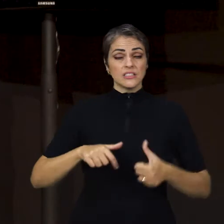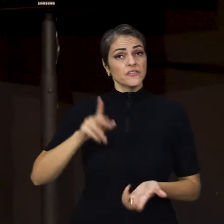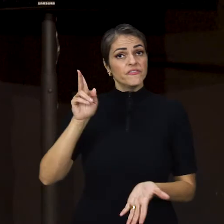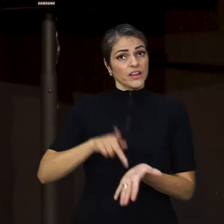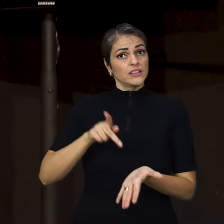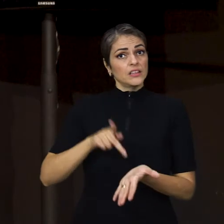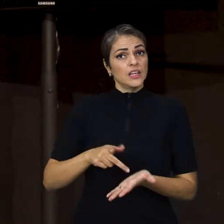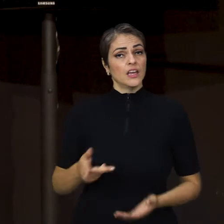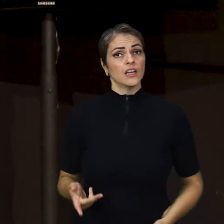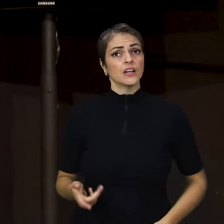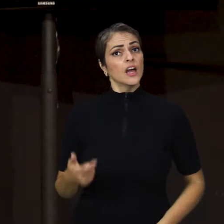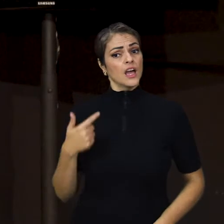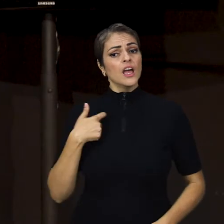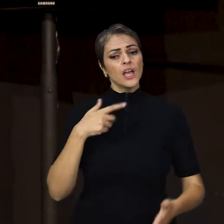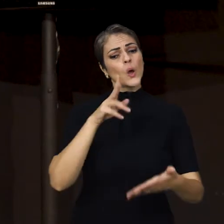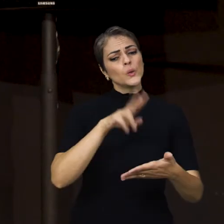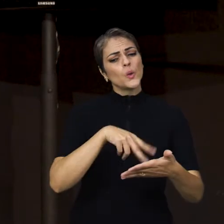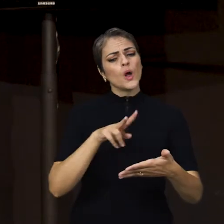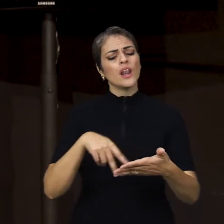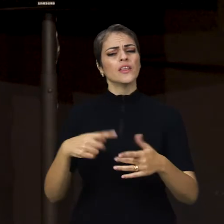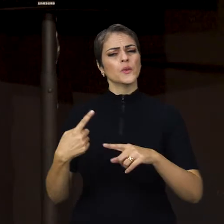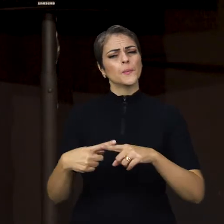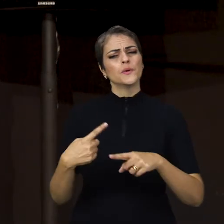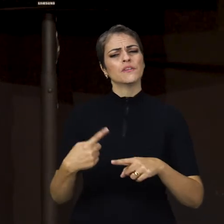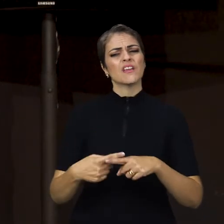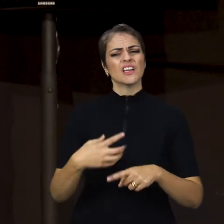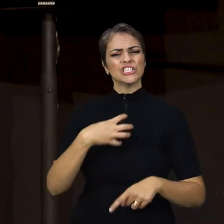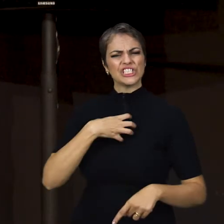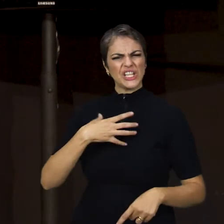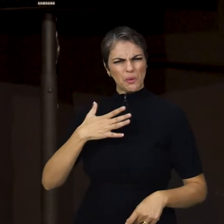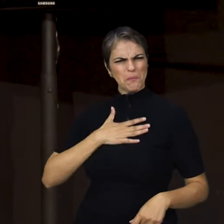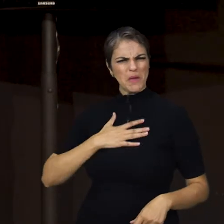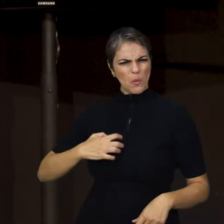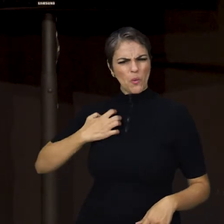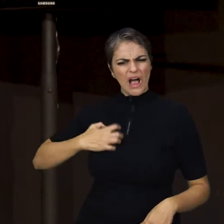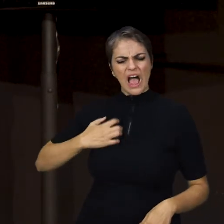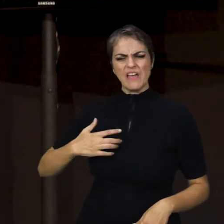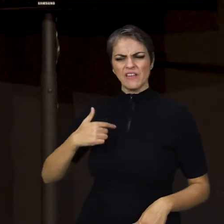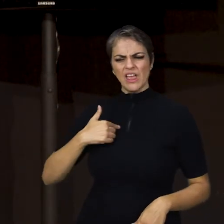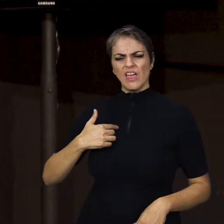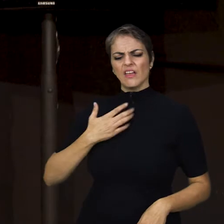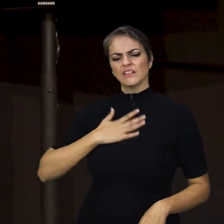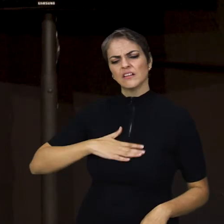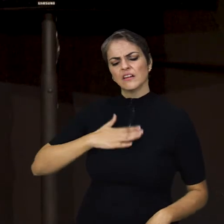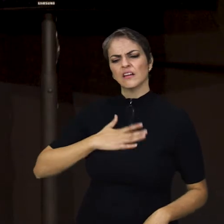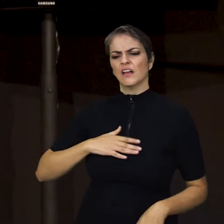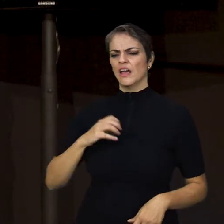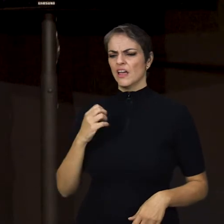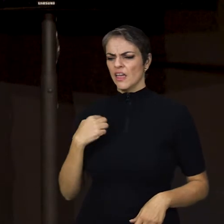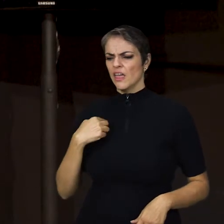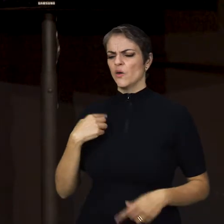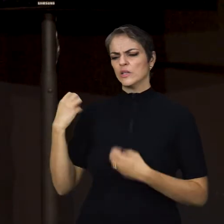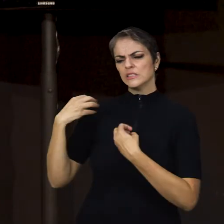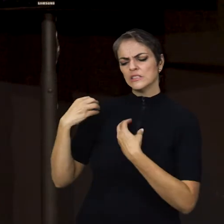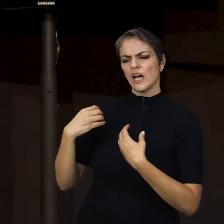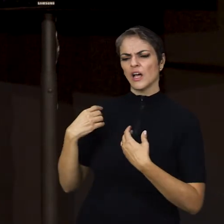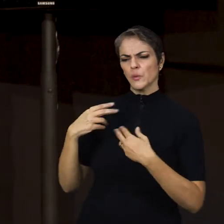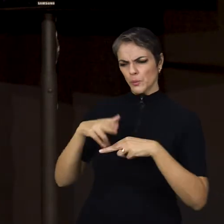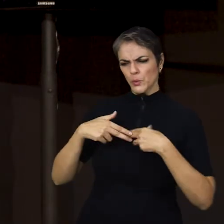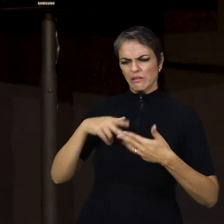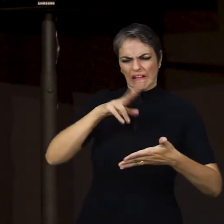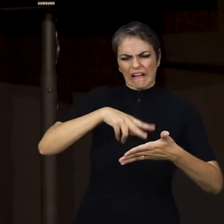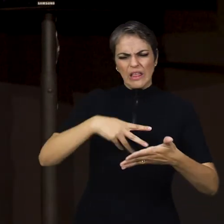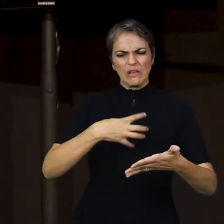texto a partir dessas premissas que são minhas, pela maneira como eu fui influenciado, formado? Ou será que eu